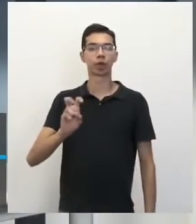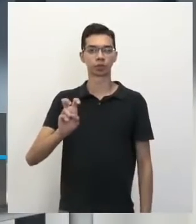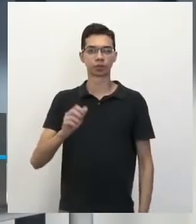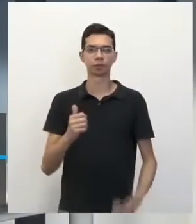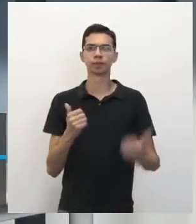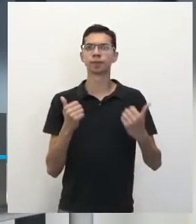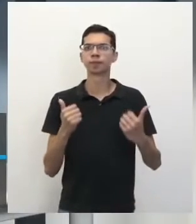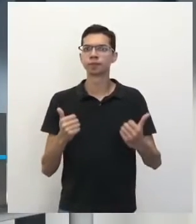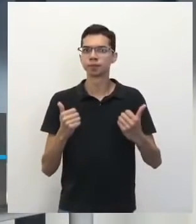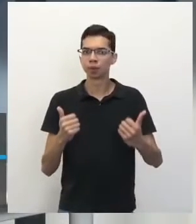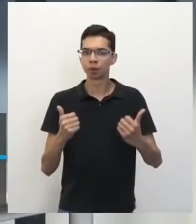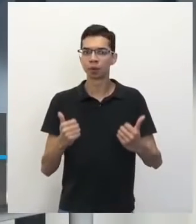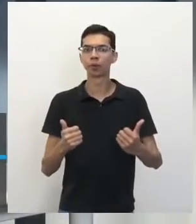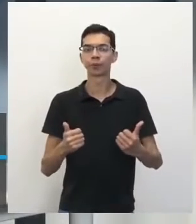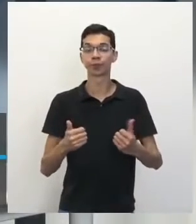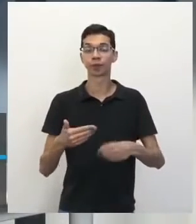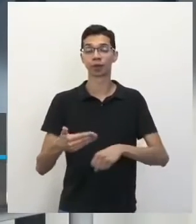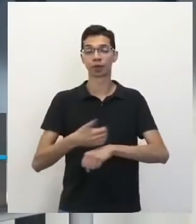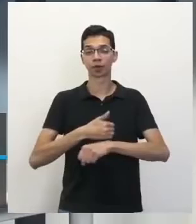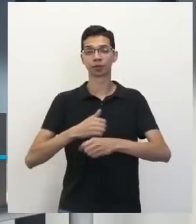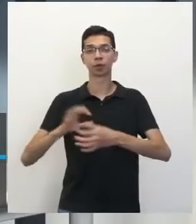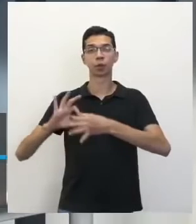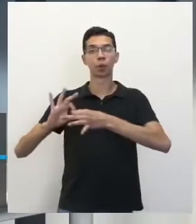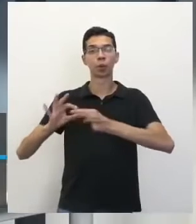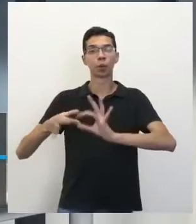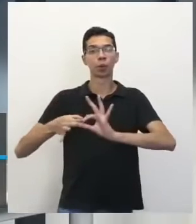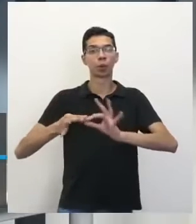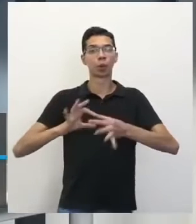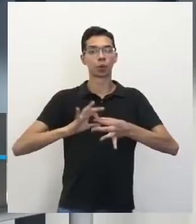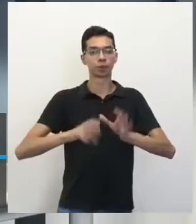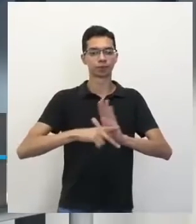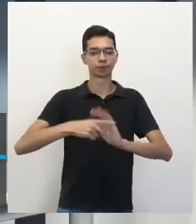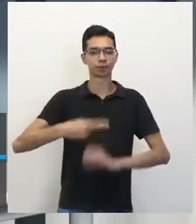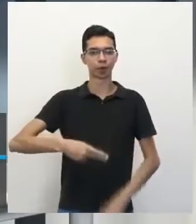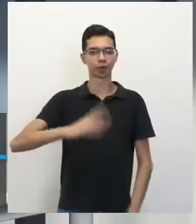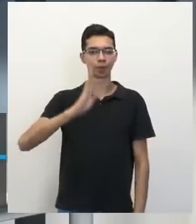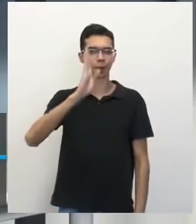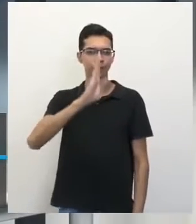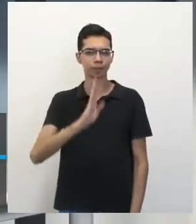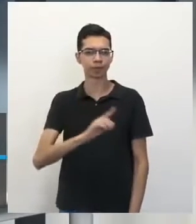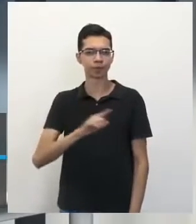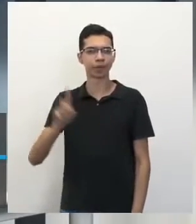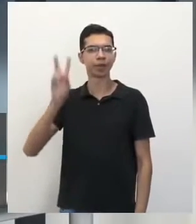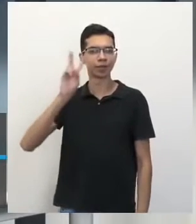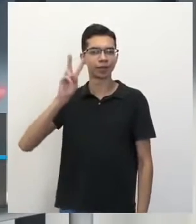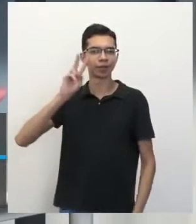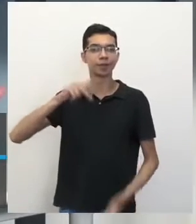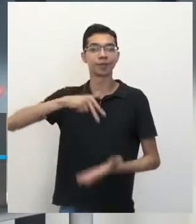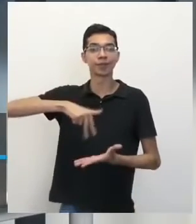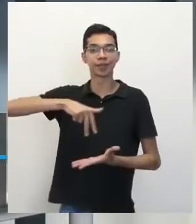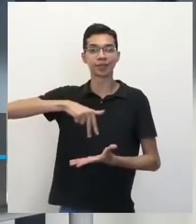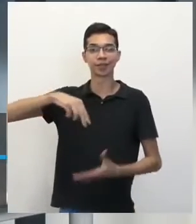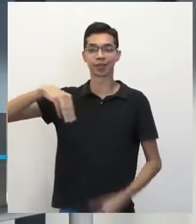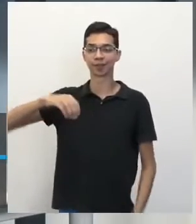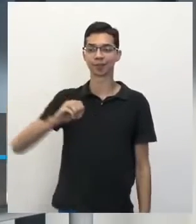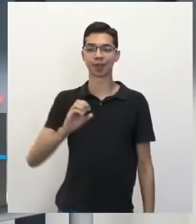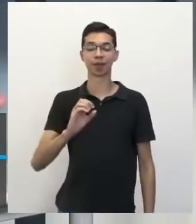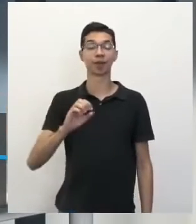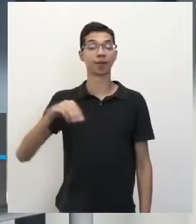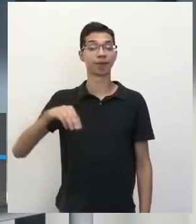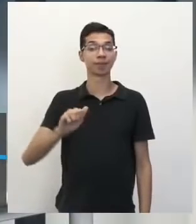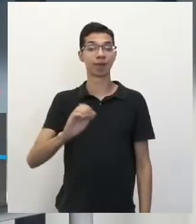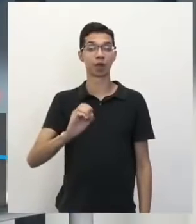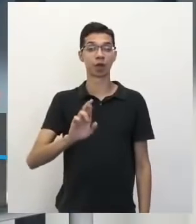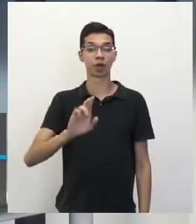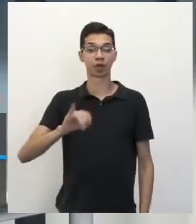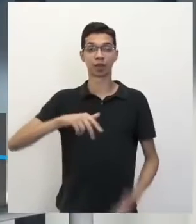até as Olimpíadas aqui no Brasil. E lembrando que é uma dança, né, a Maori lá, que é muito legal de ver, né? Não é uma